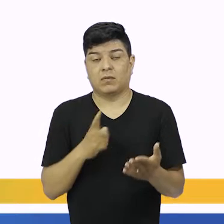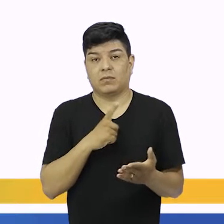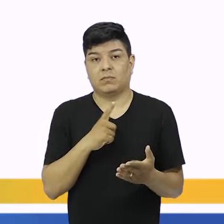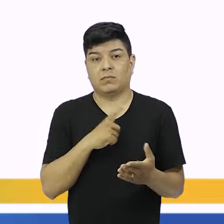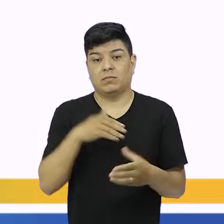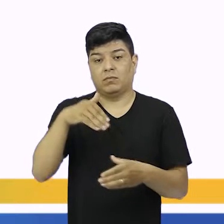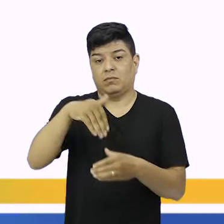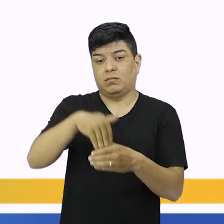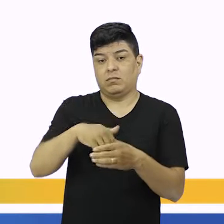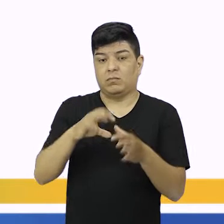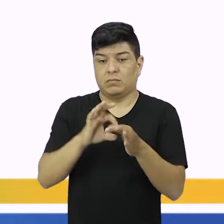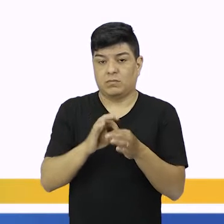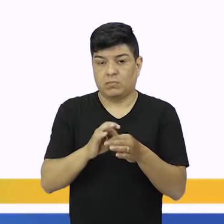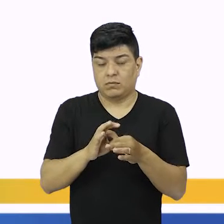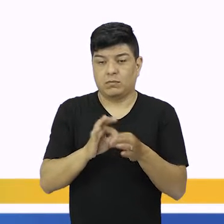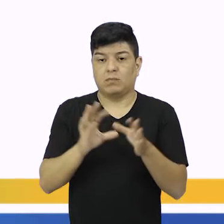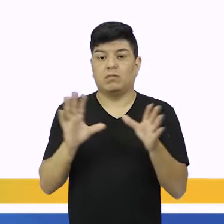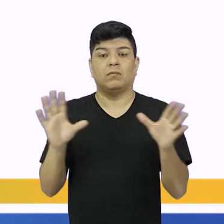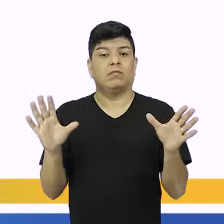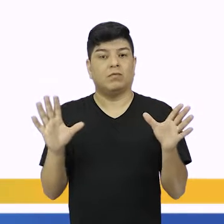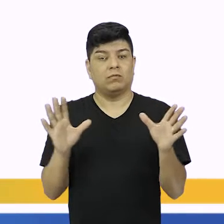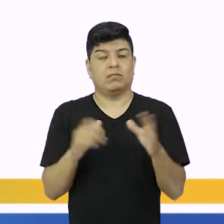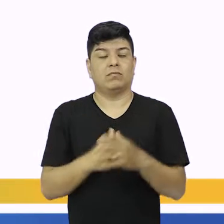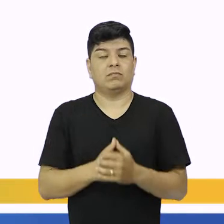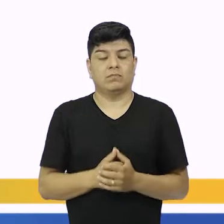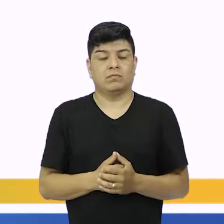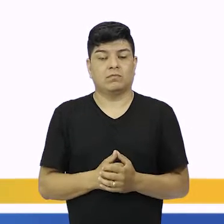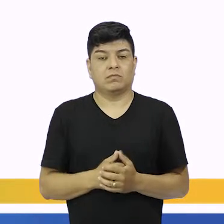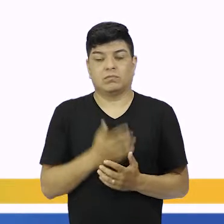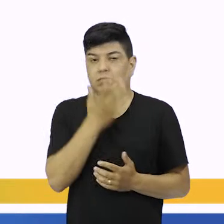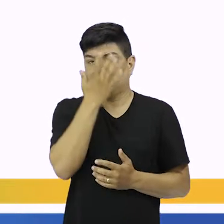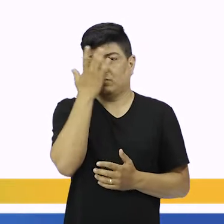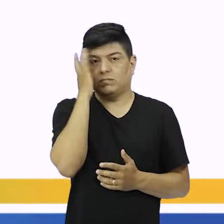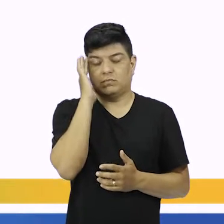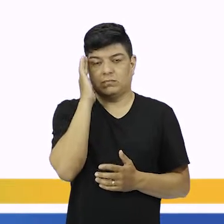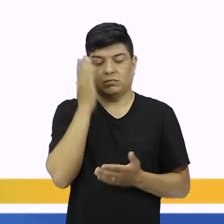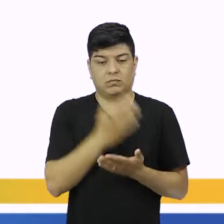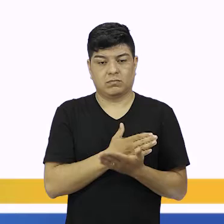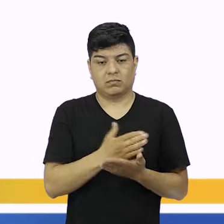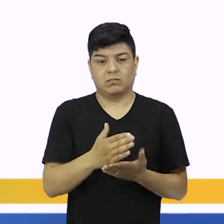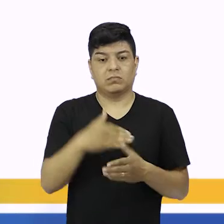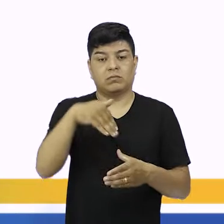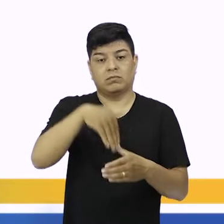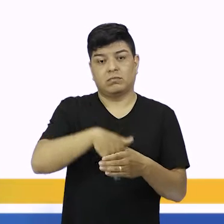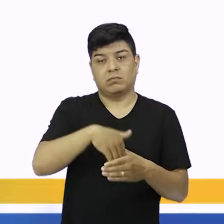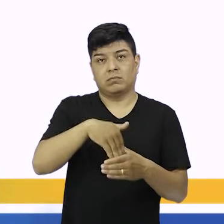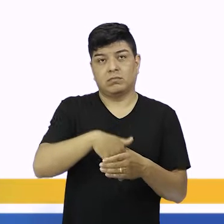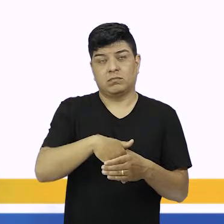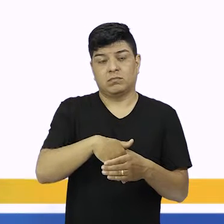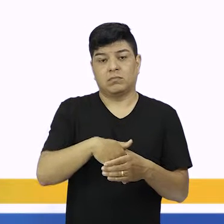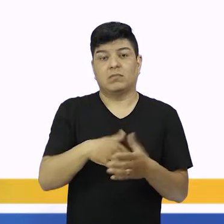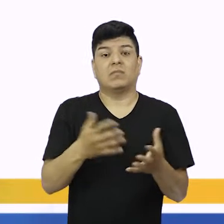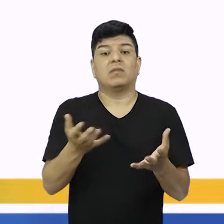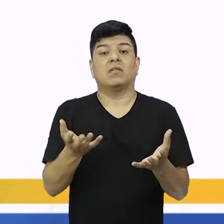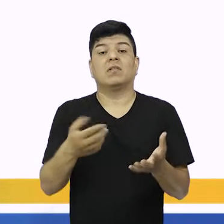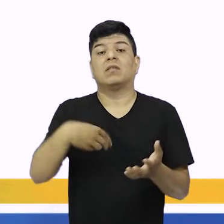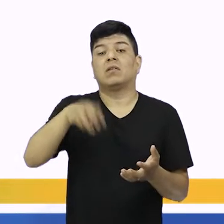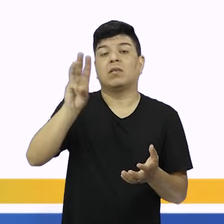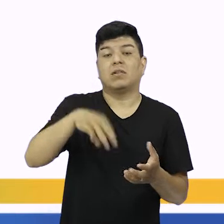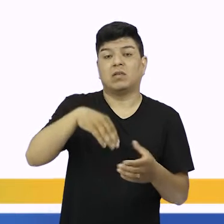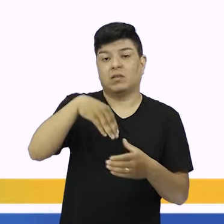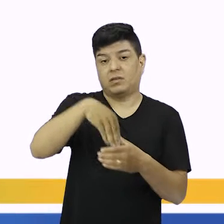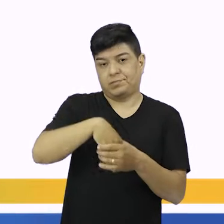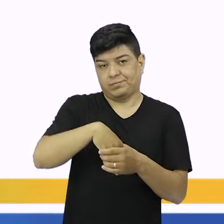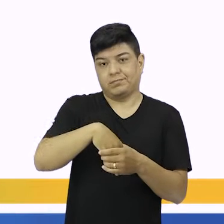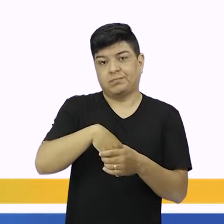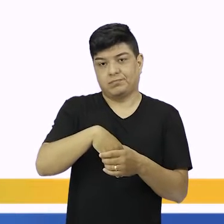torna um voto aberto, né? As pessoas agora, elas começam a votar e elas dizem quem vota. E